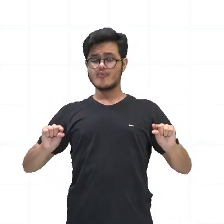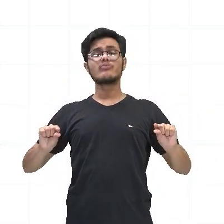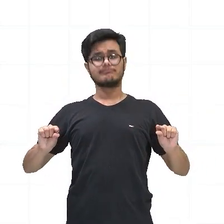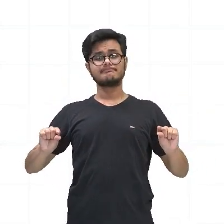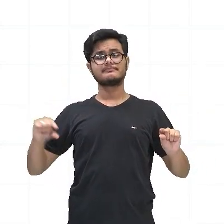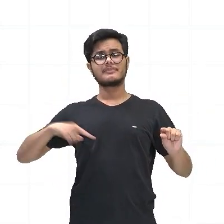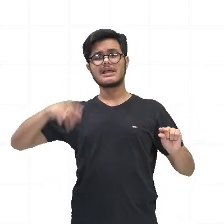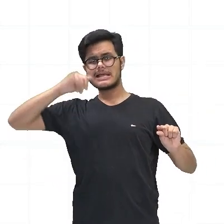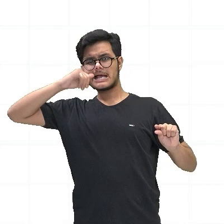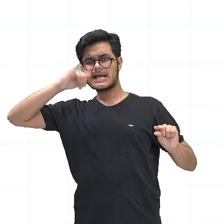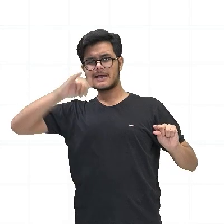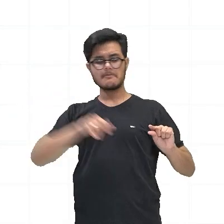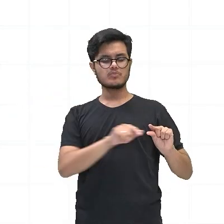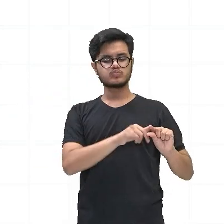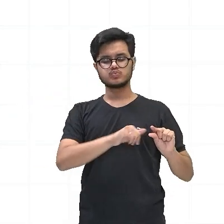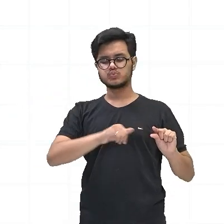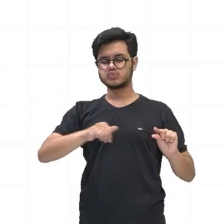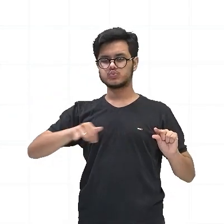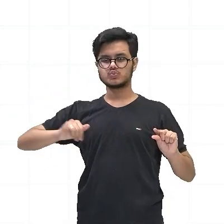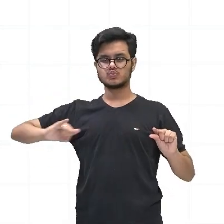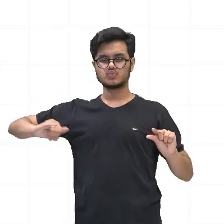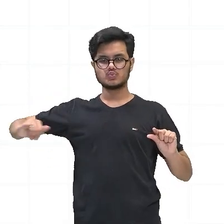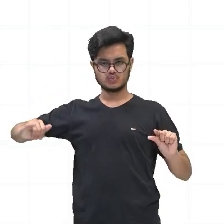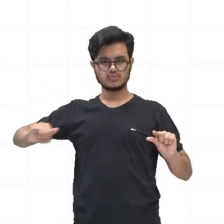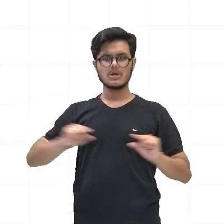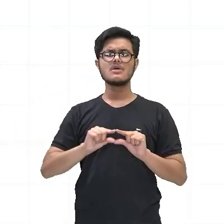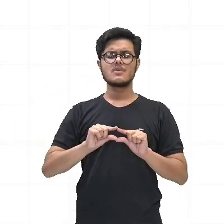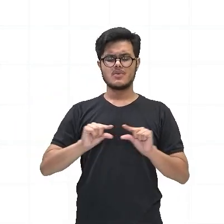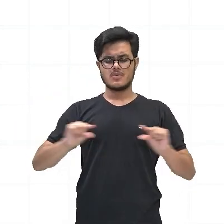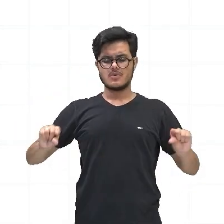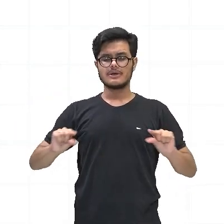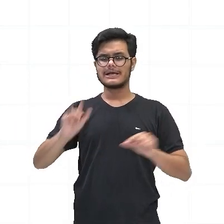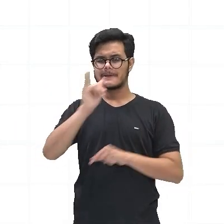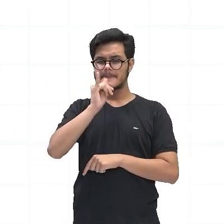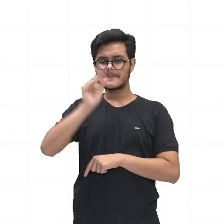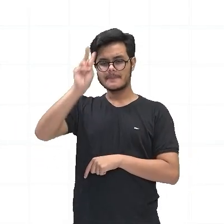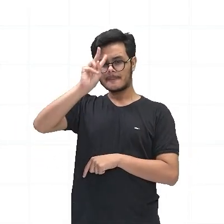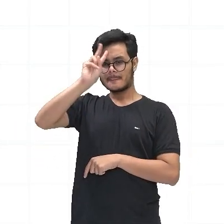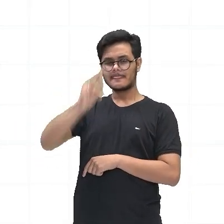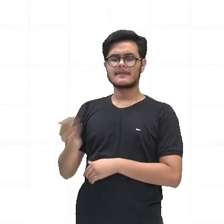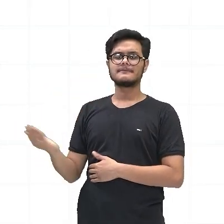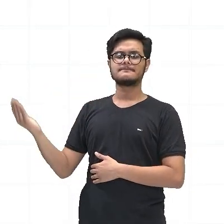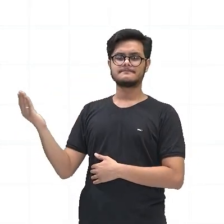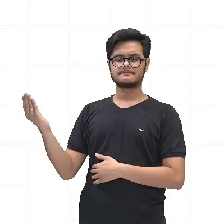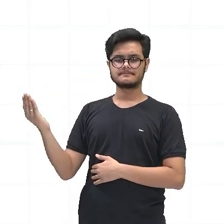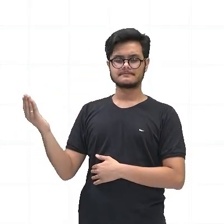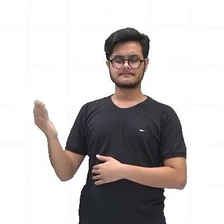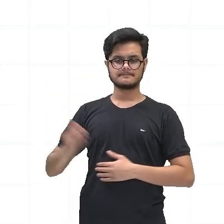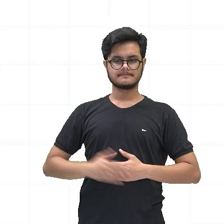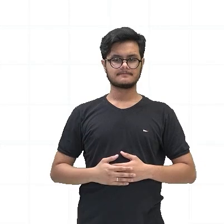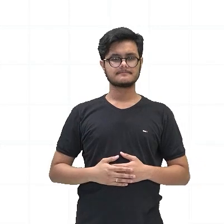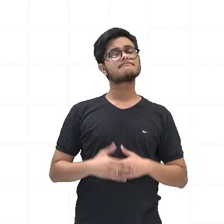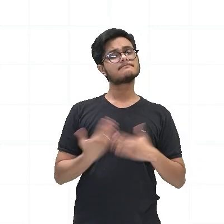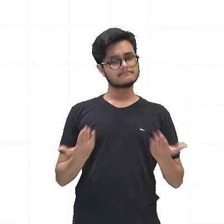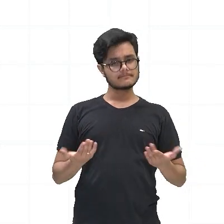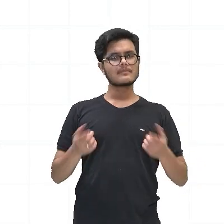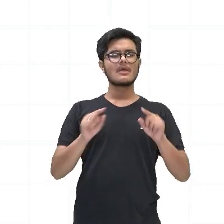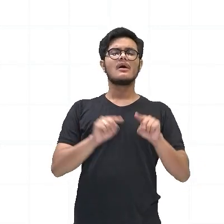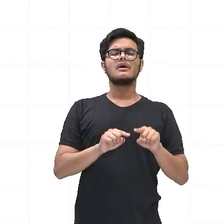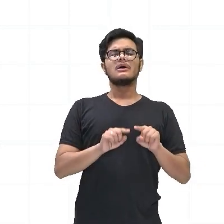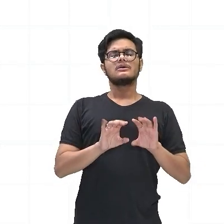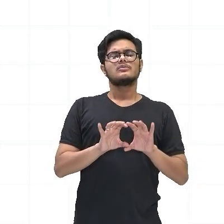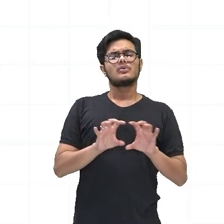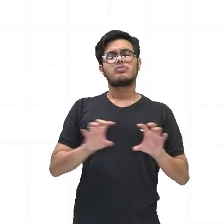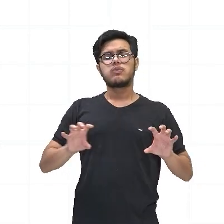de cargas elétricas pelos elementos do circuito. Vamos relembrar aí como é um circuito elétrico. Um circuito elétrico simples, ele